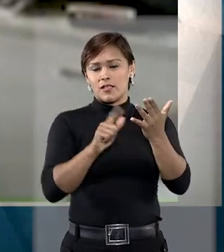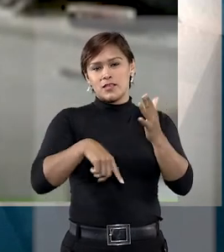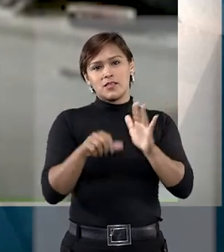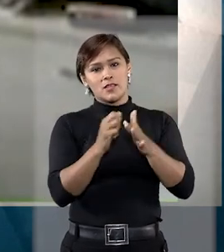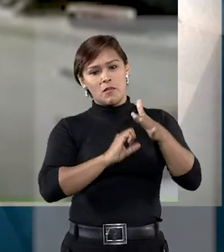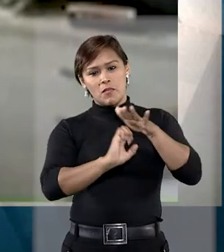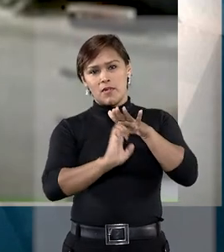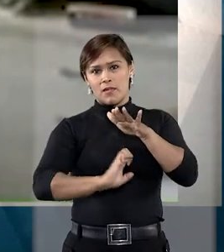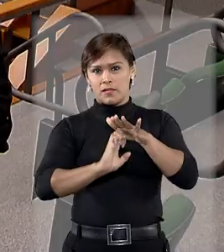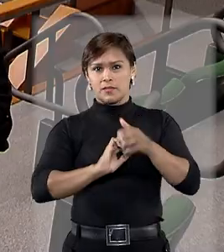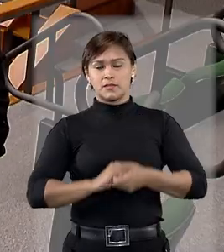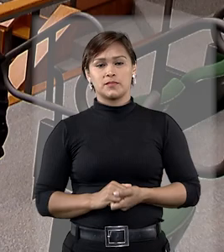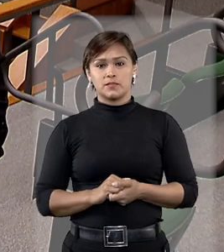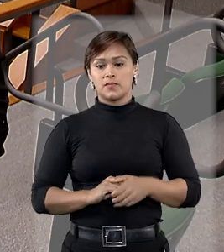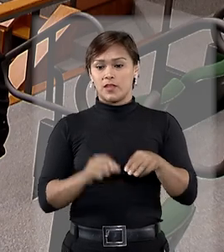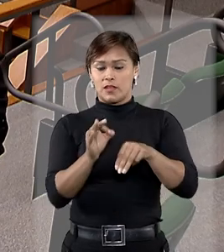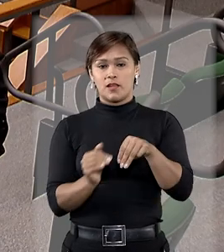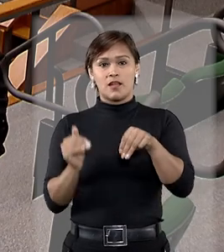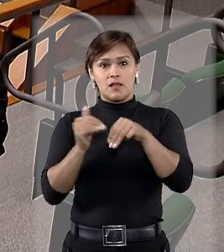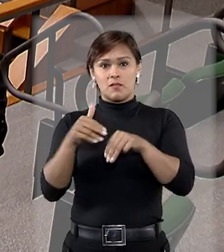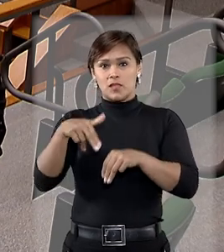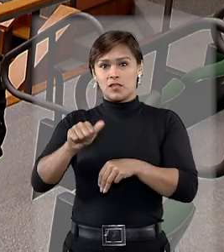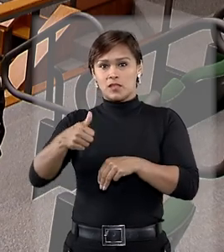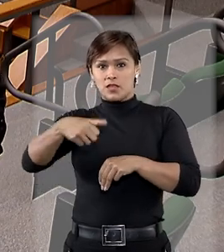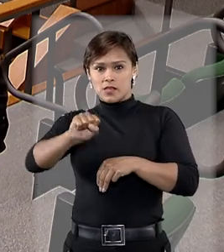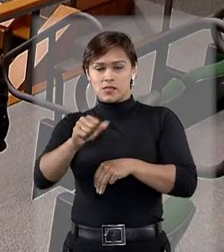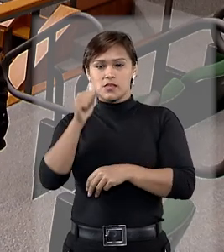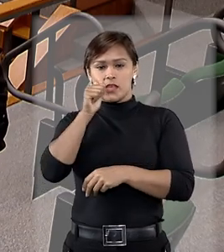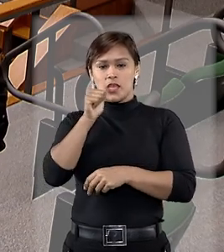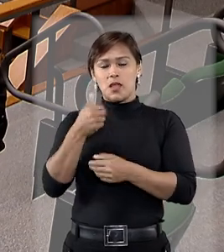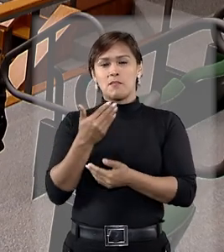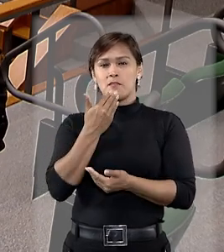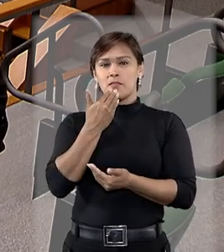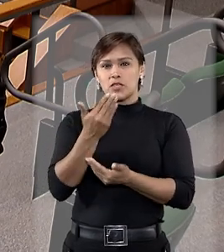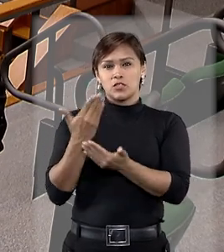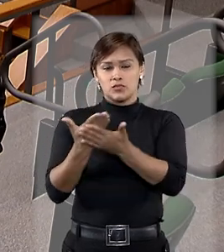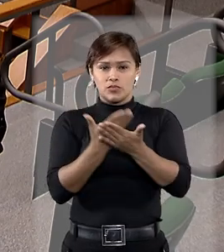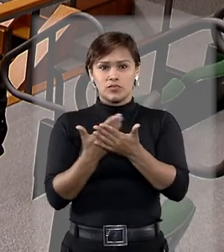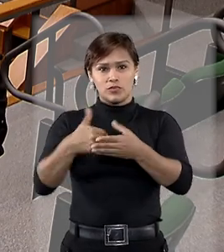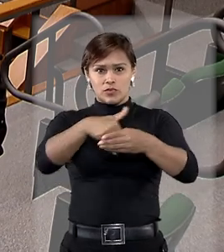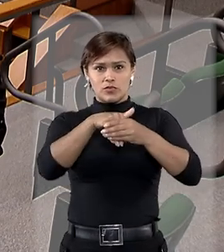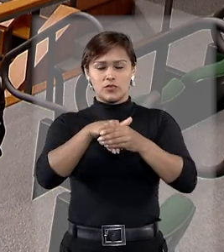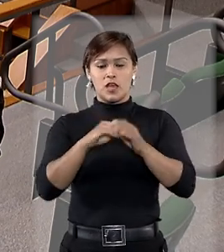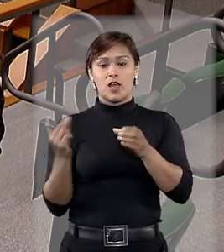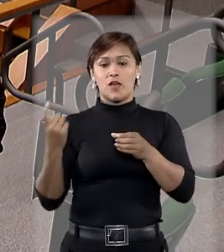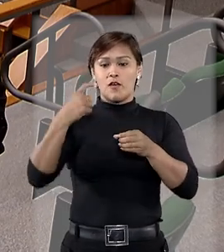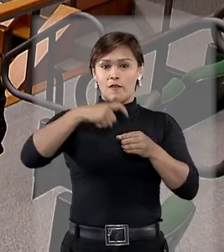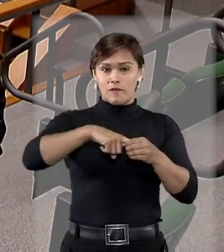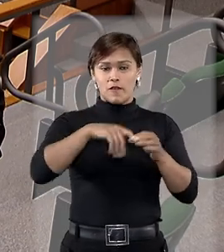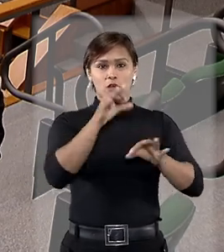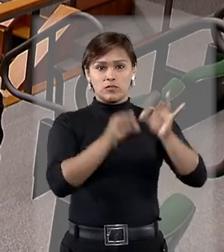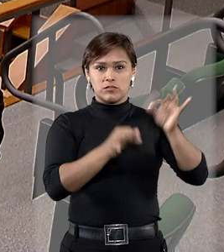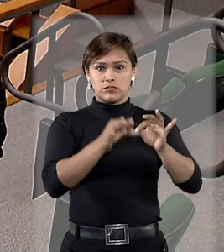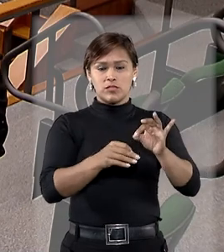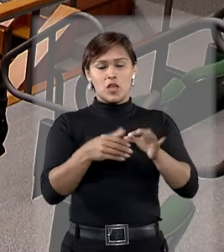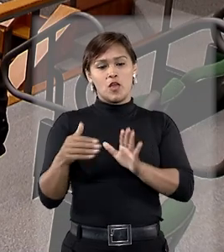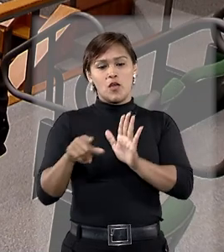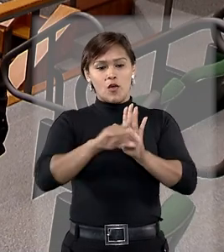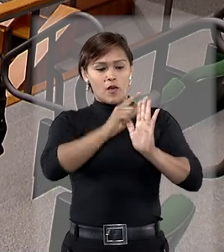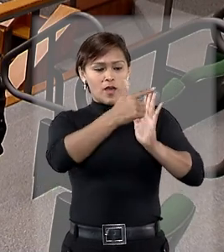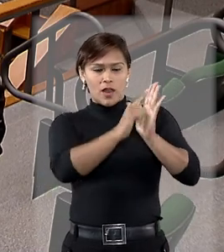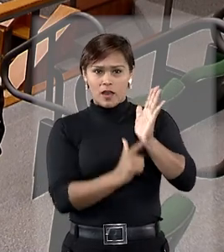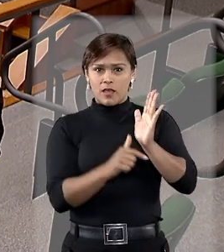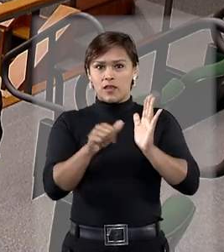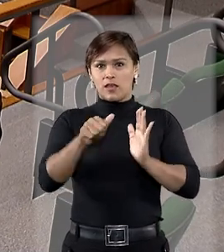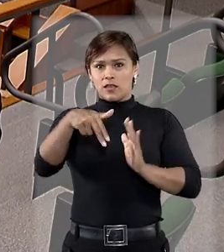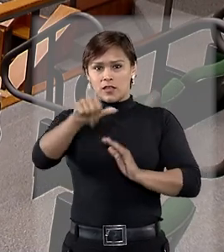pela agência reguladora. A ministra Nancy Andrighi havia pedido vista e, na retomada do julgamento, ela votou no sentido de que o rol da